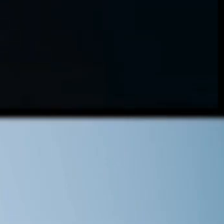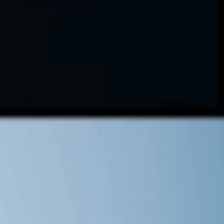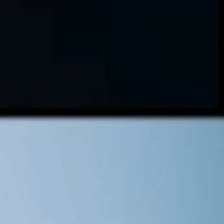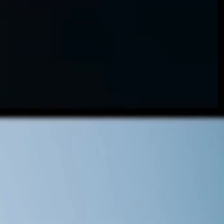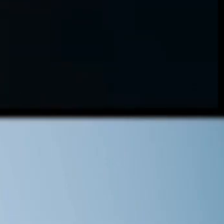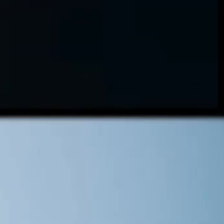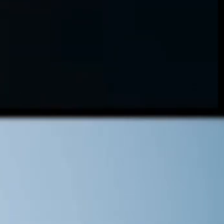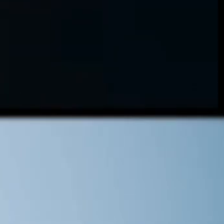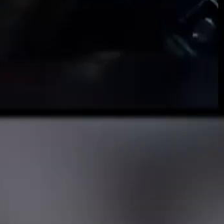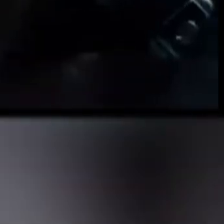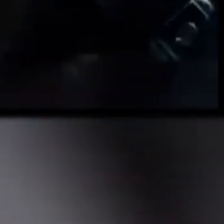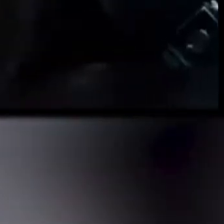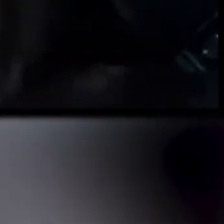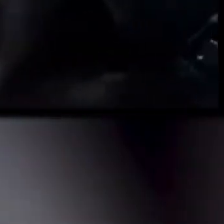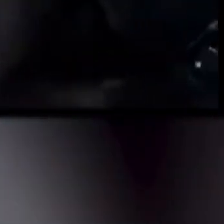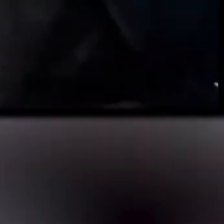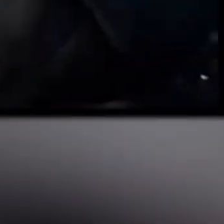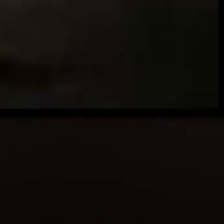Into the forever